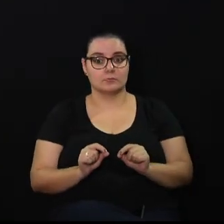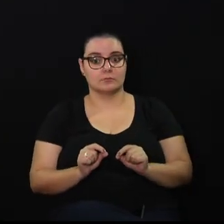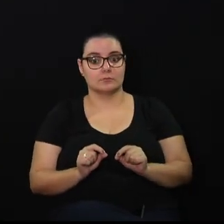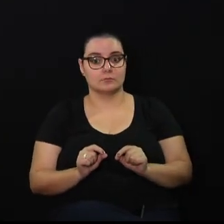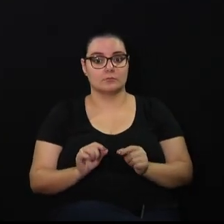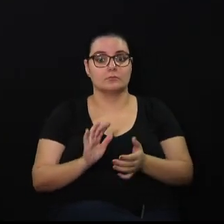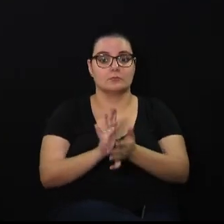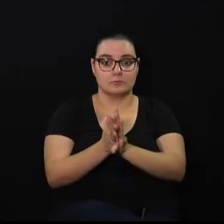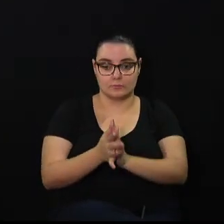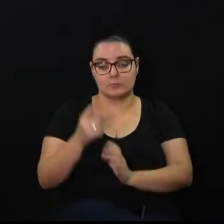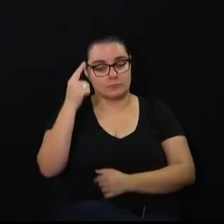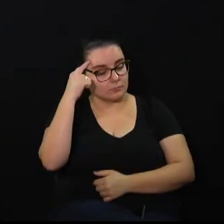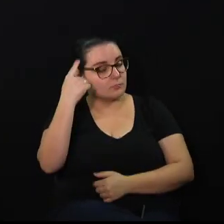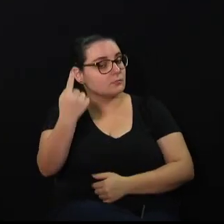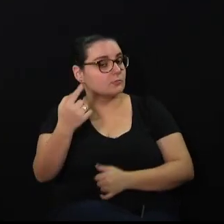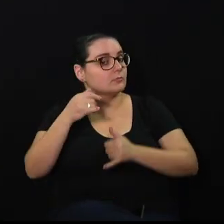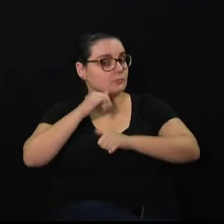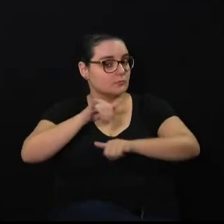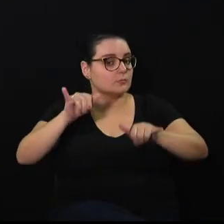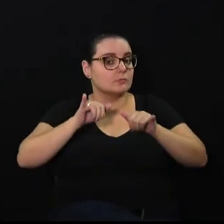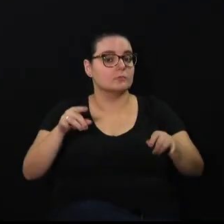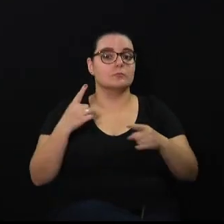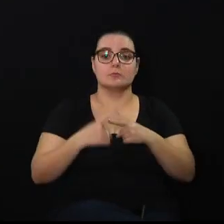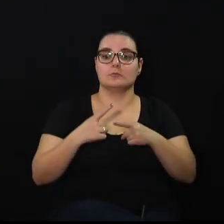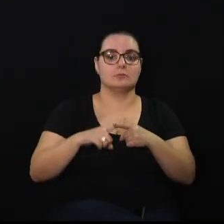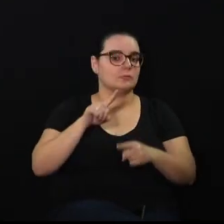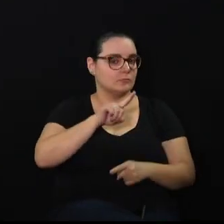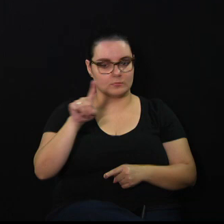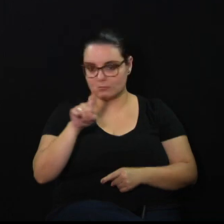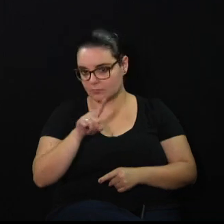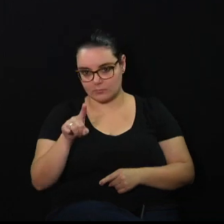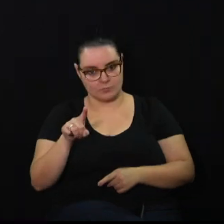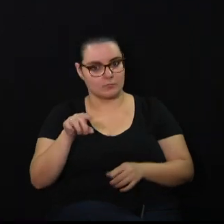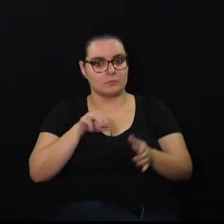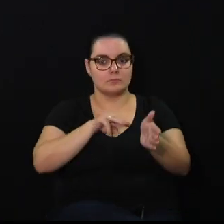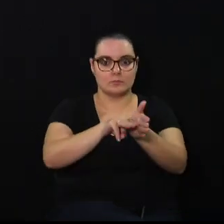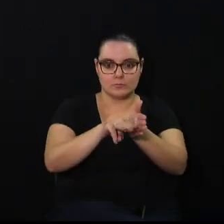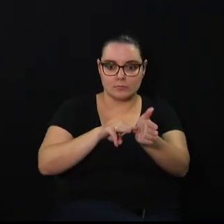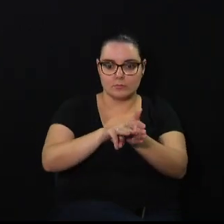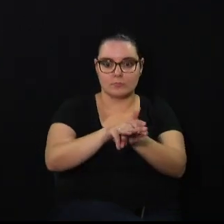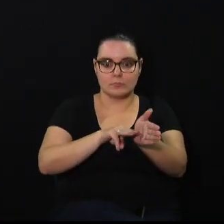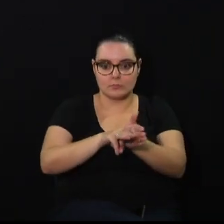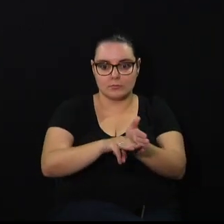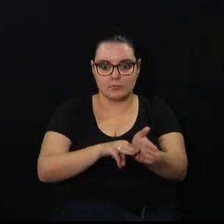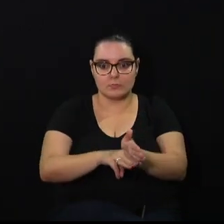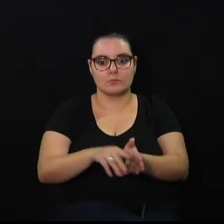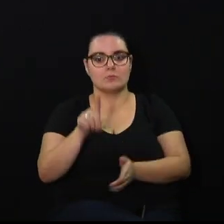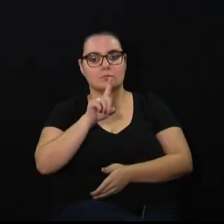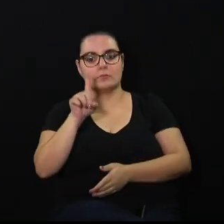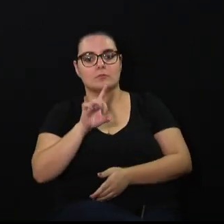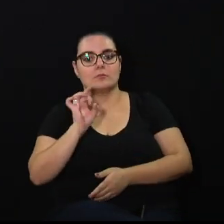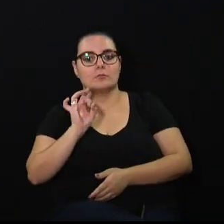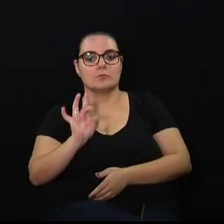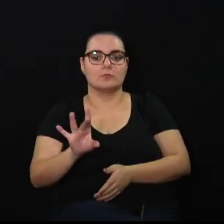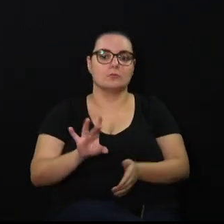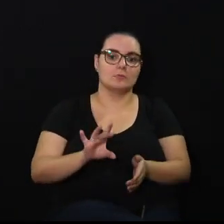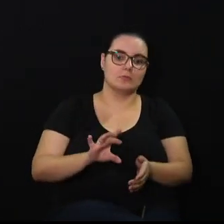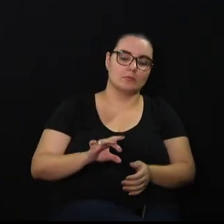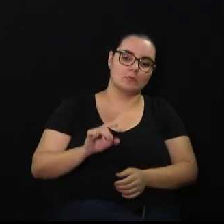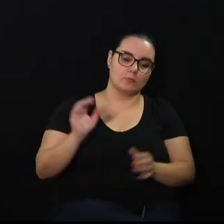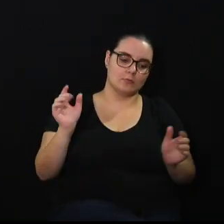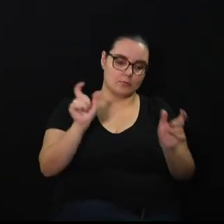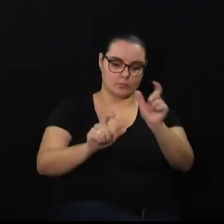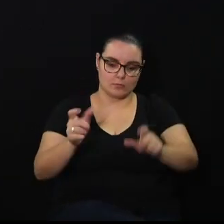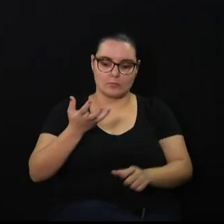ideia que está sendo propagada por que não é um método é uma ciência e não é só para crianças autistas todo e qualquer